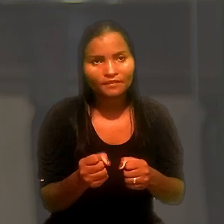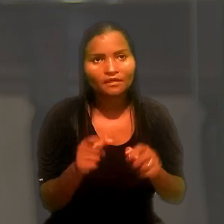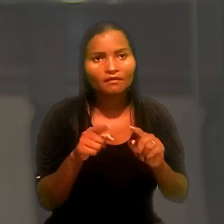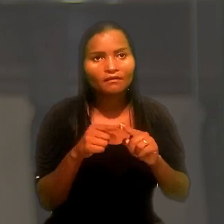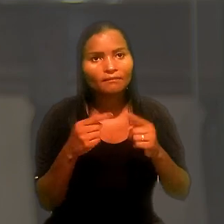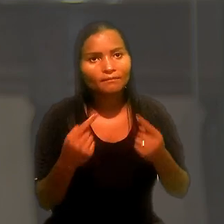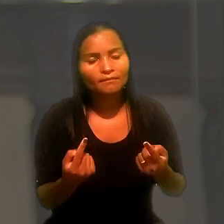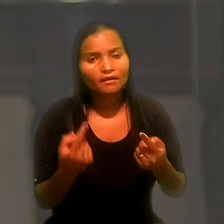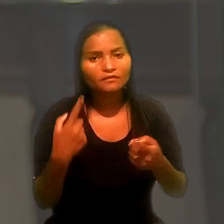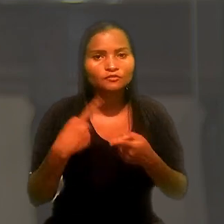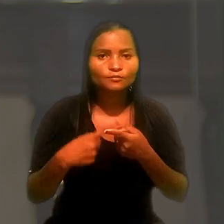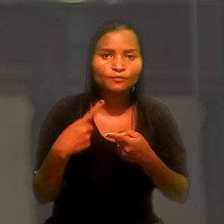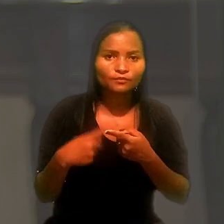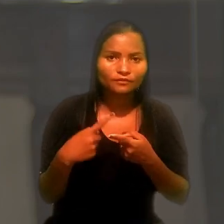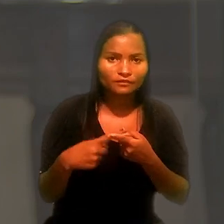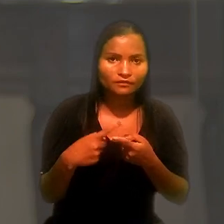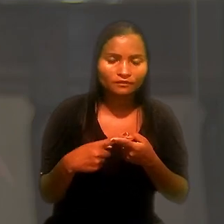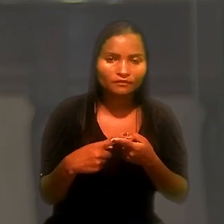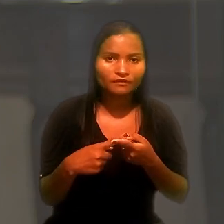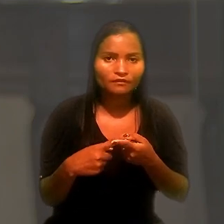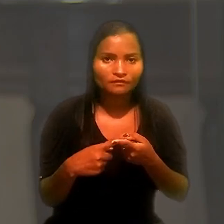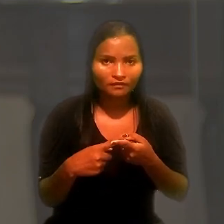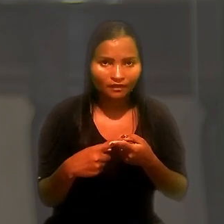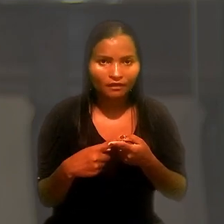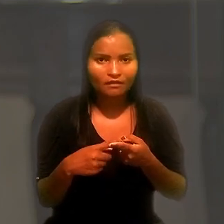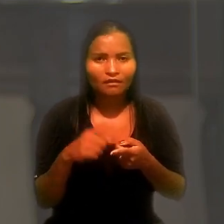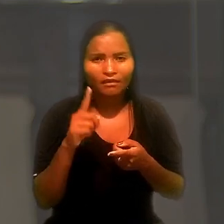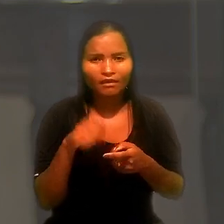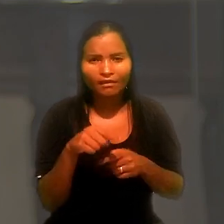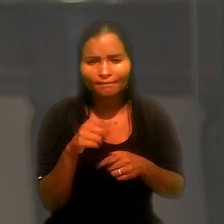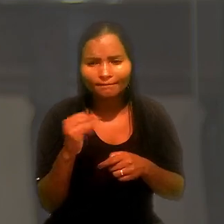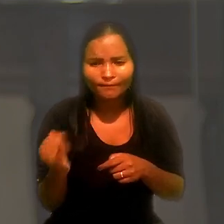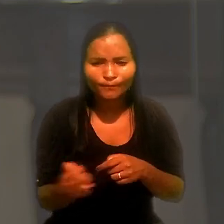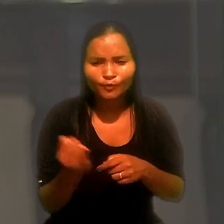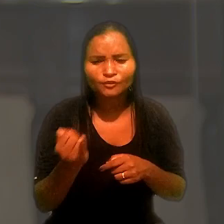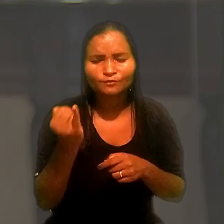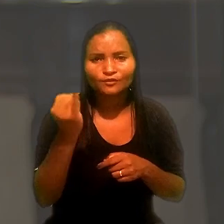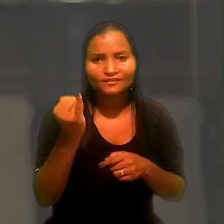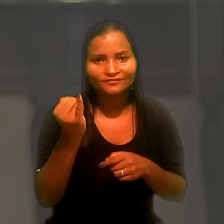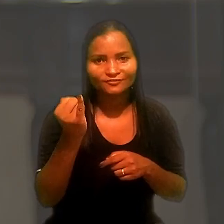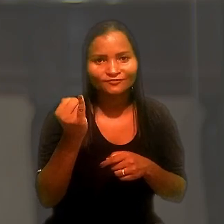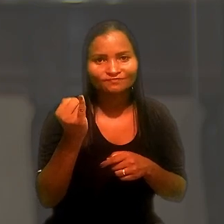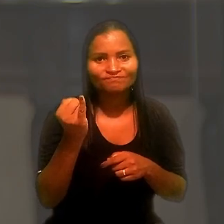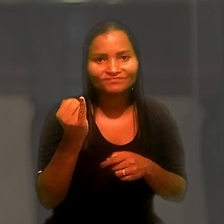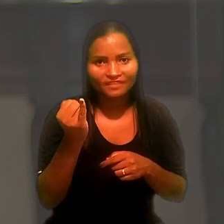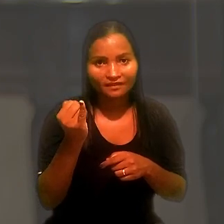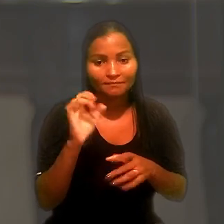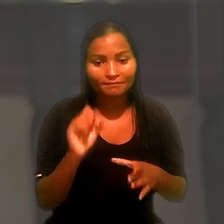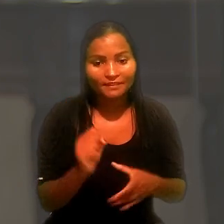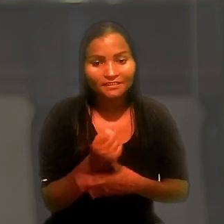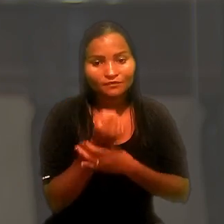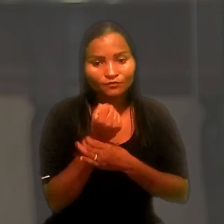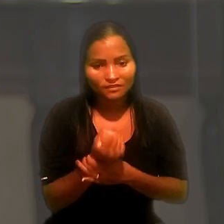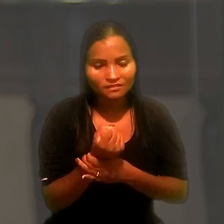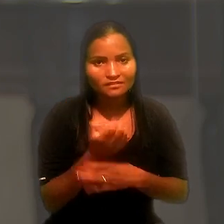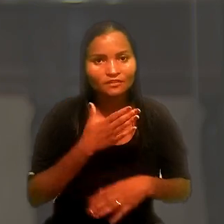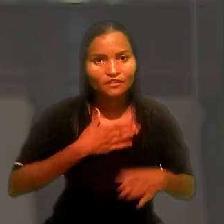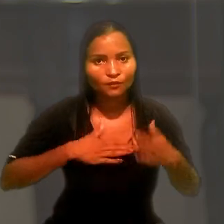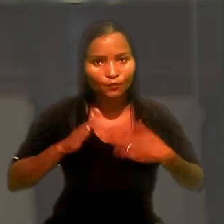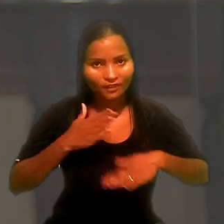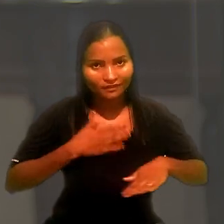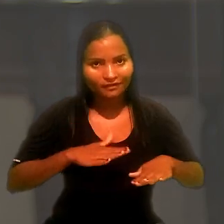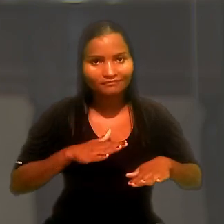legitimamente constituídos, mas é porque ele é um fator determinante imprescindível para a